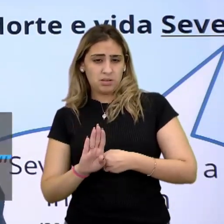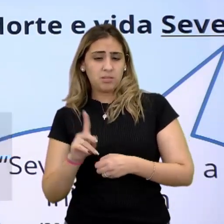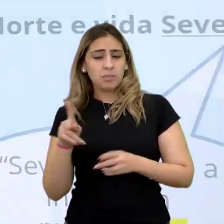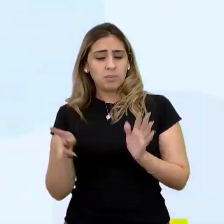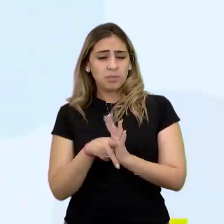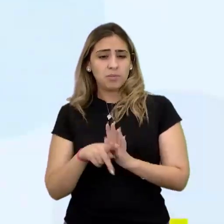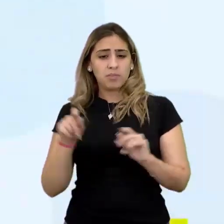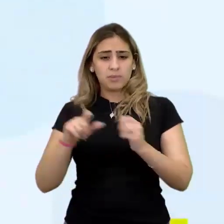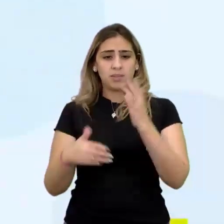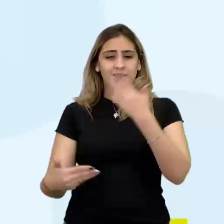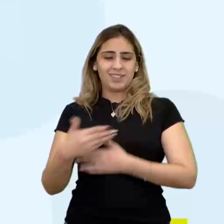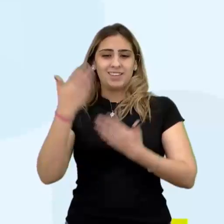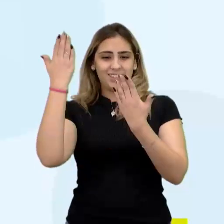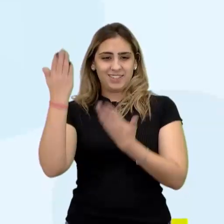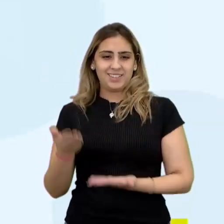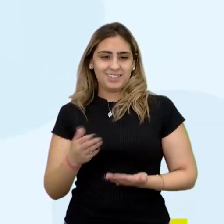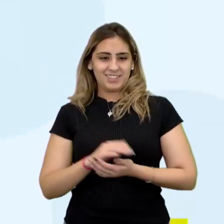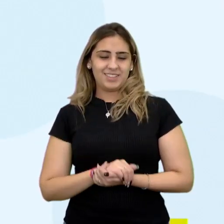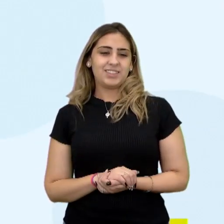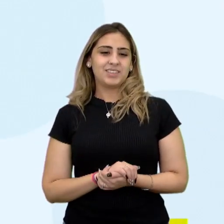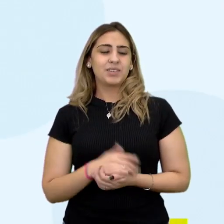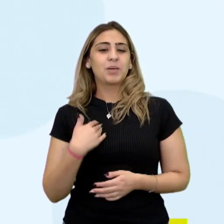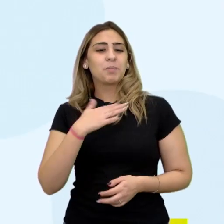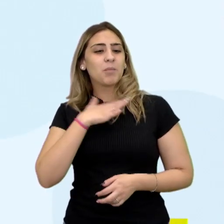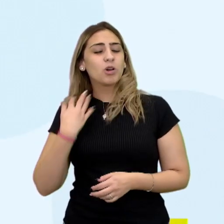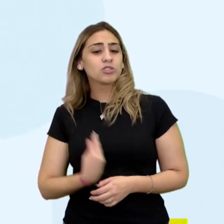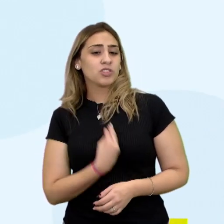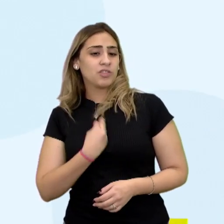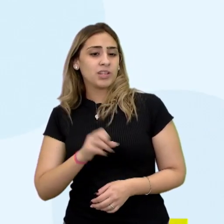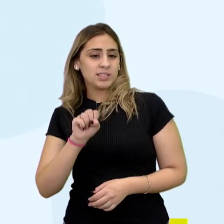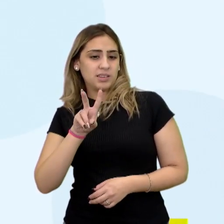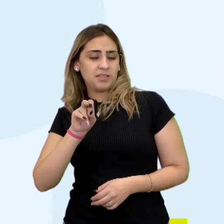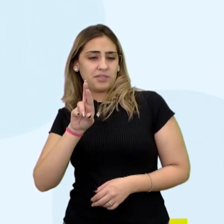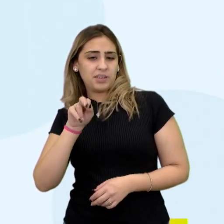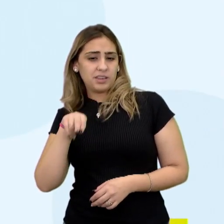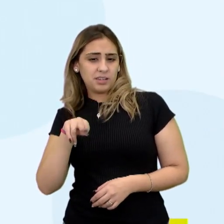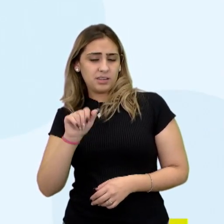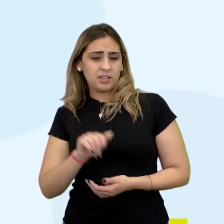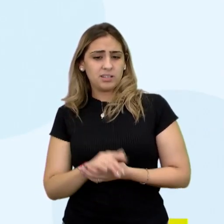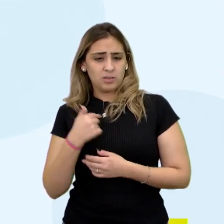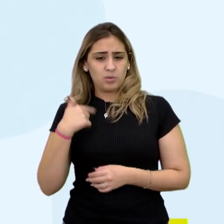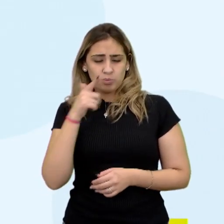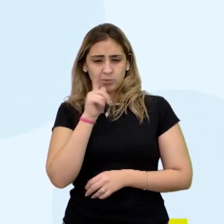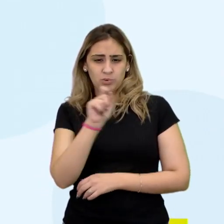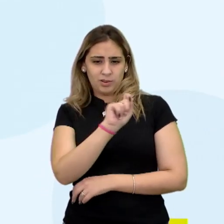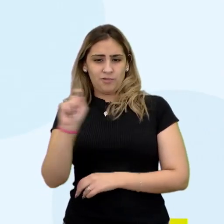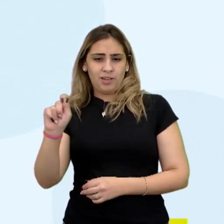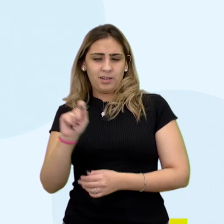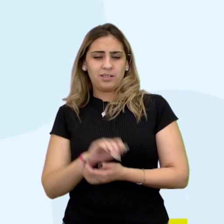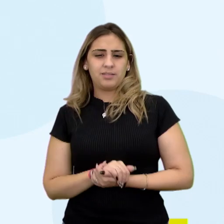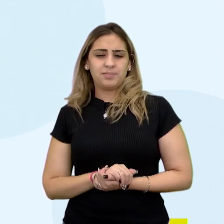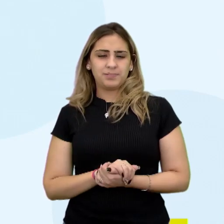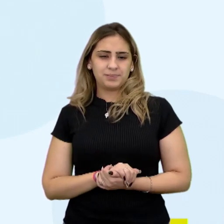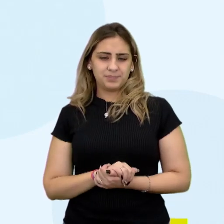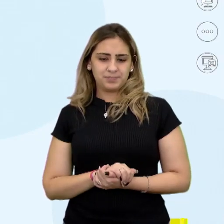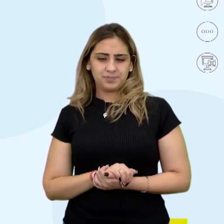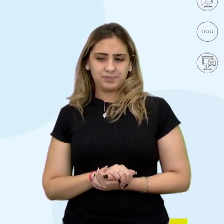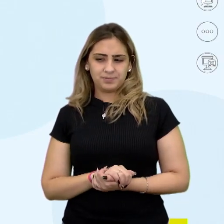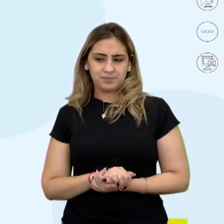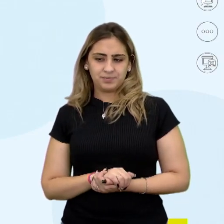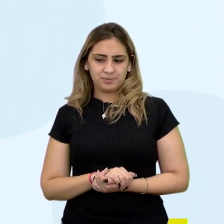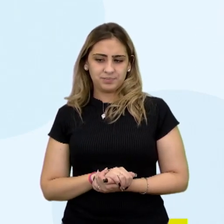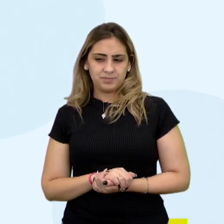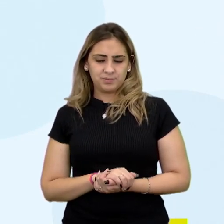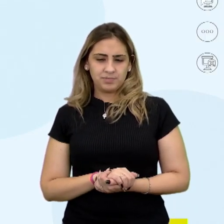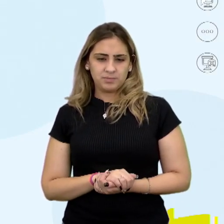na tela, olha só na tela. Morte e vida severina. Eu vou ter que grifar. Será que eu consigo grifar? Deixa eu ver. Se você tiver a caneta Opa.